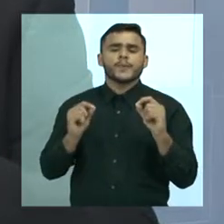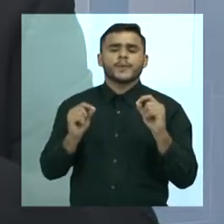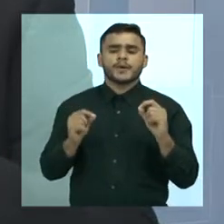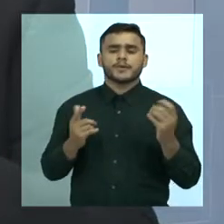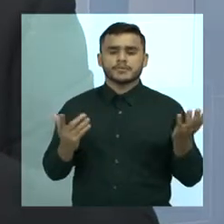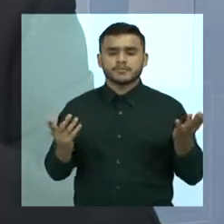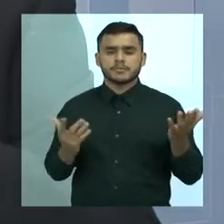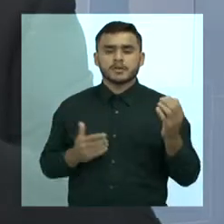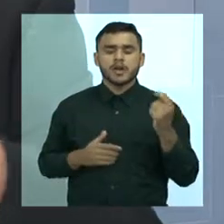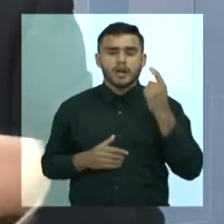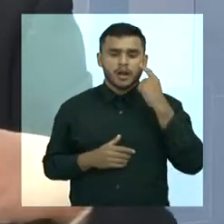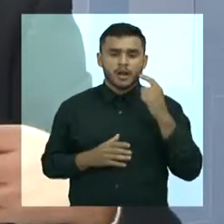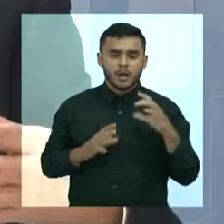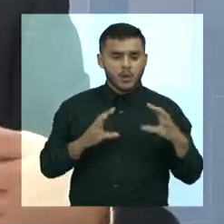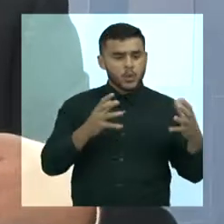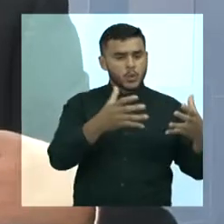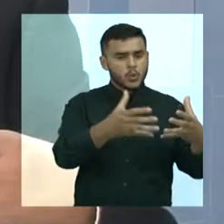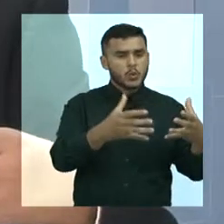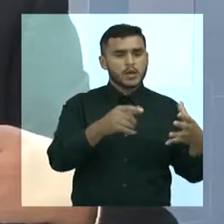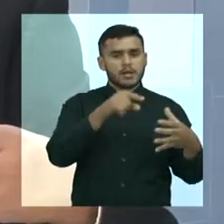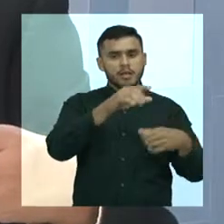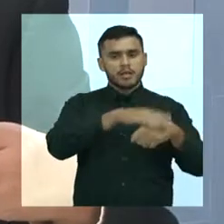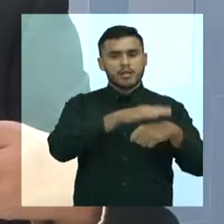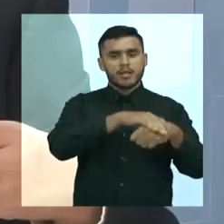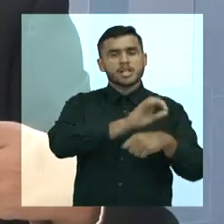a construção de grupos regionais.